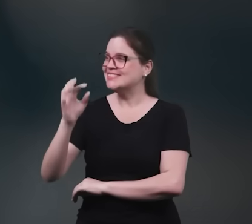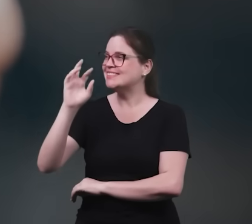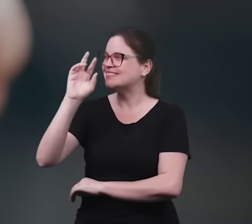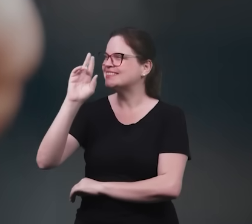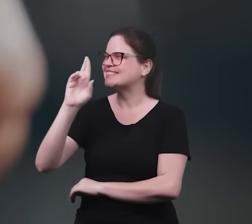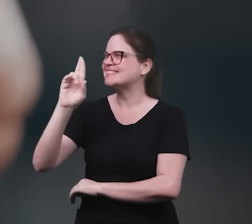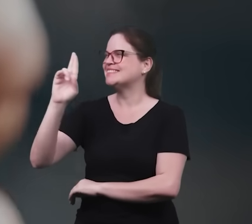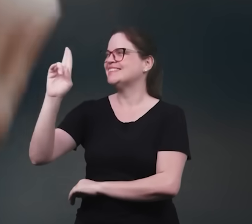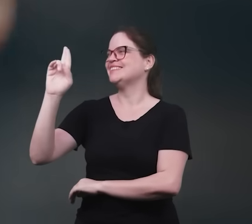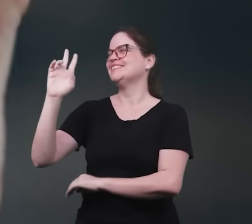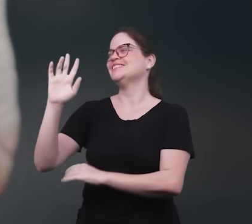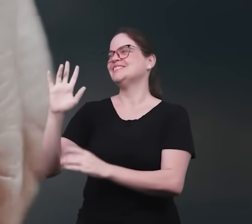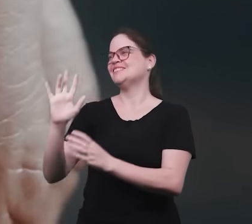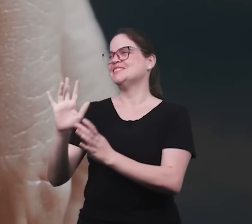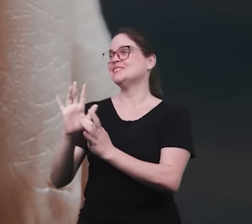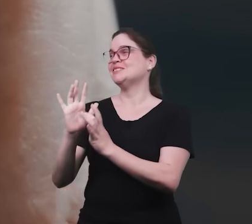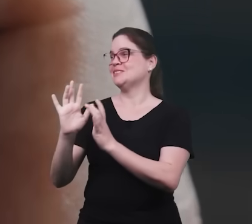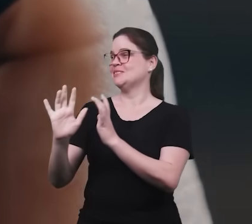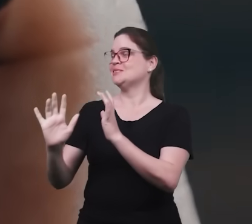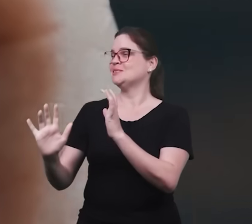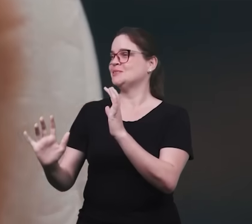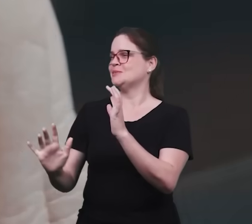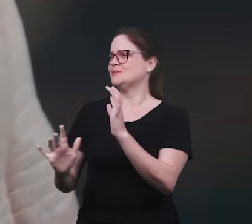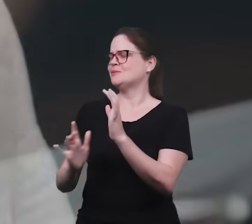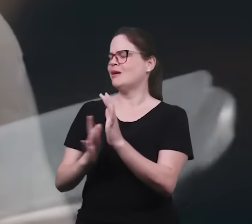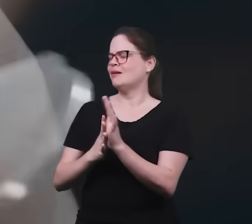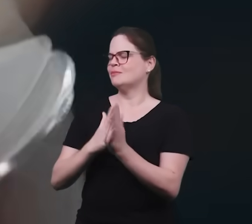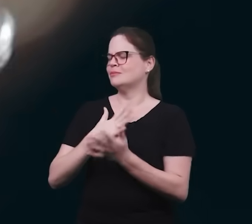comunhão estou